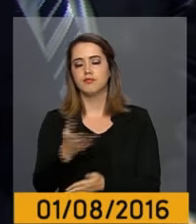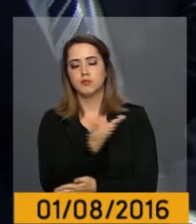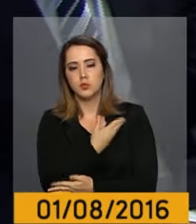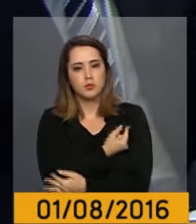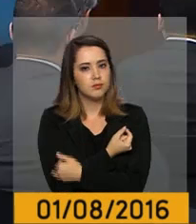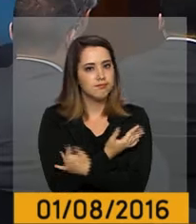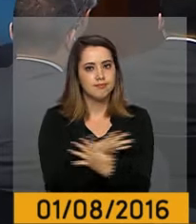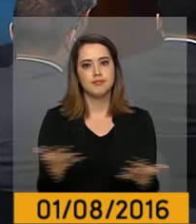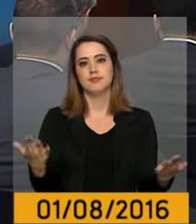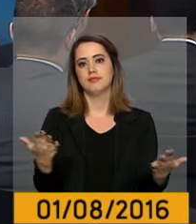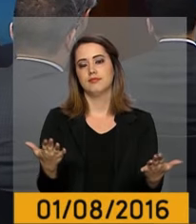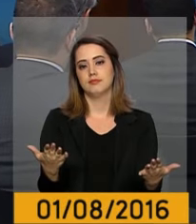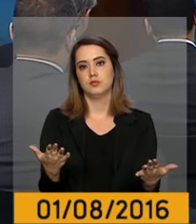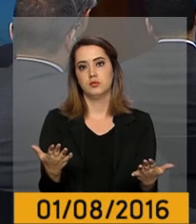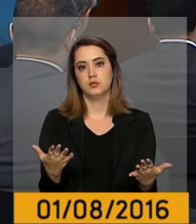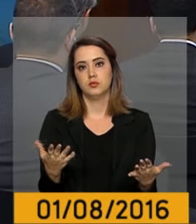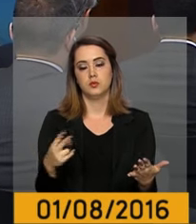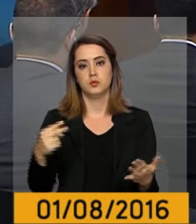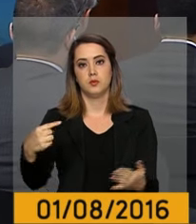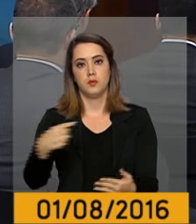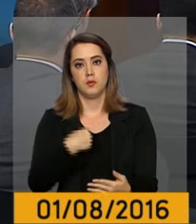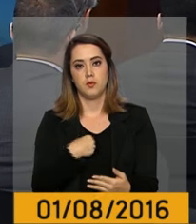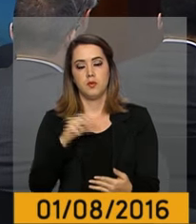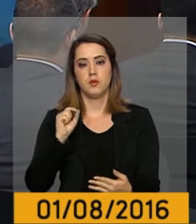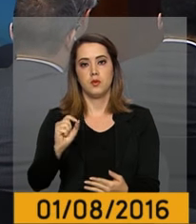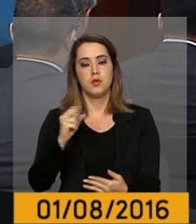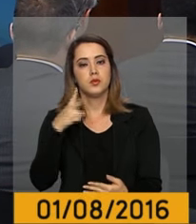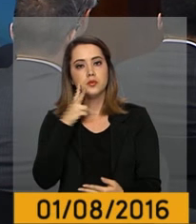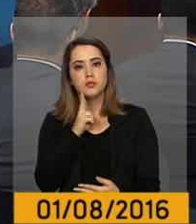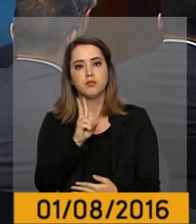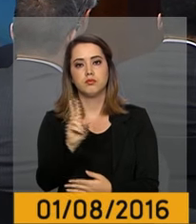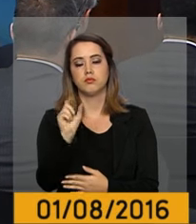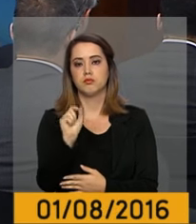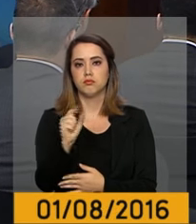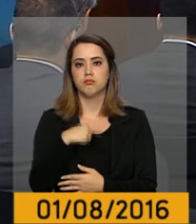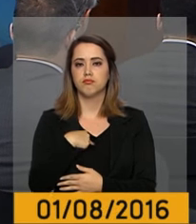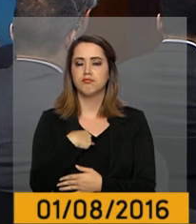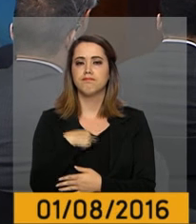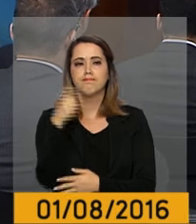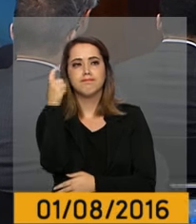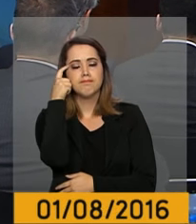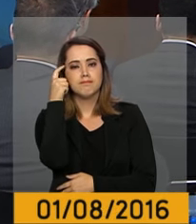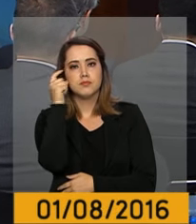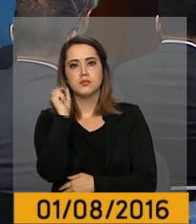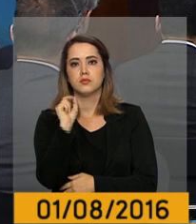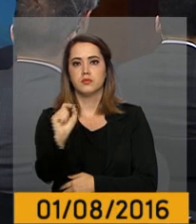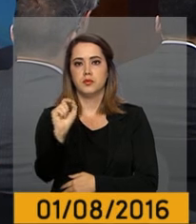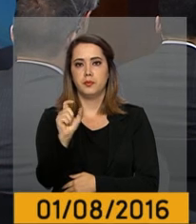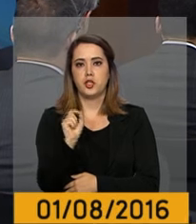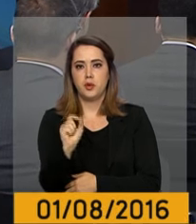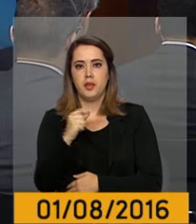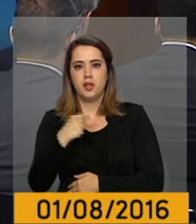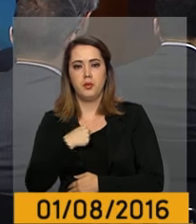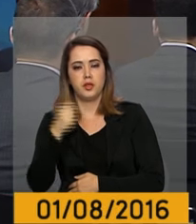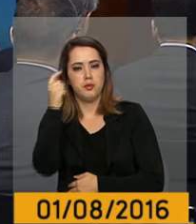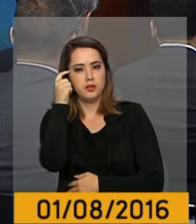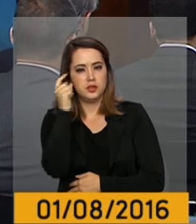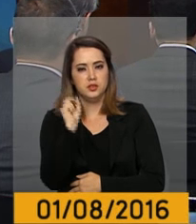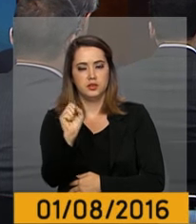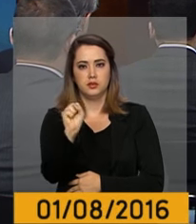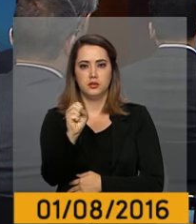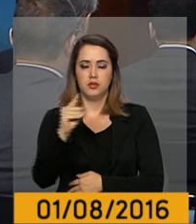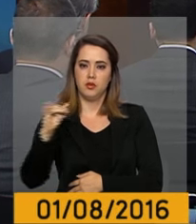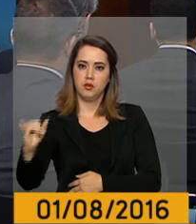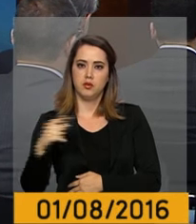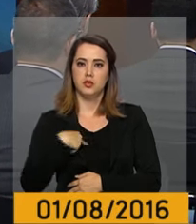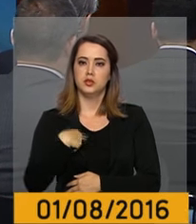eu, ouvindo o Blairo Maggi e depois o Serra, eu cheguei à conclusão de que nesses 80 dias de